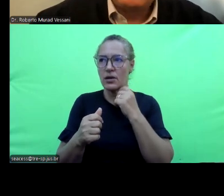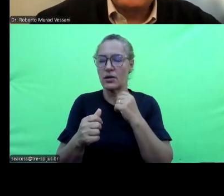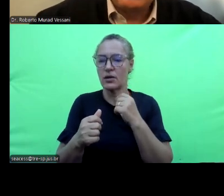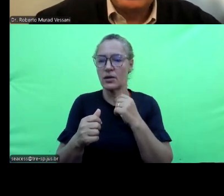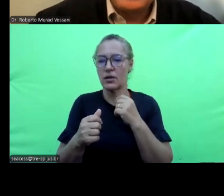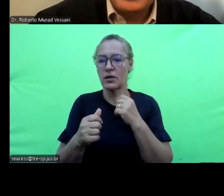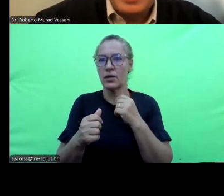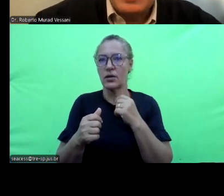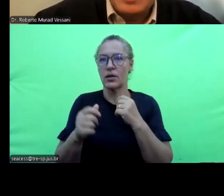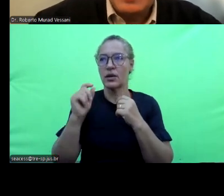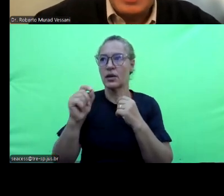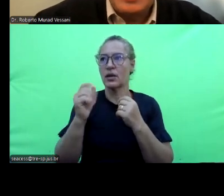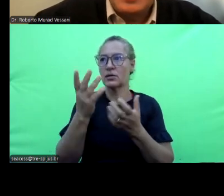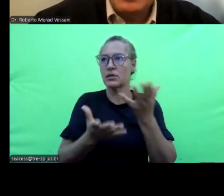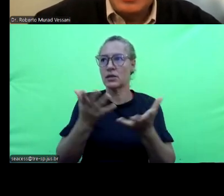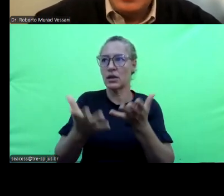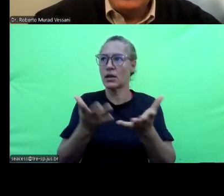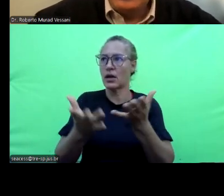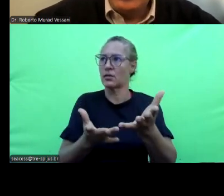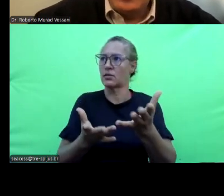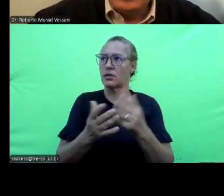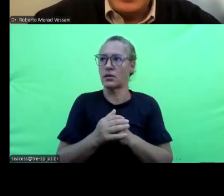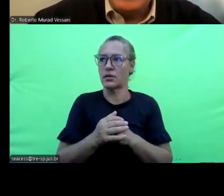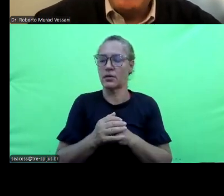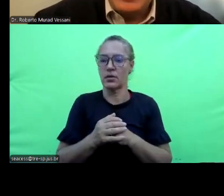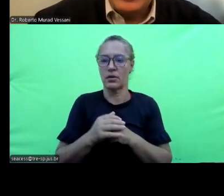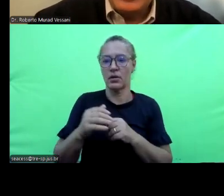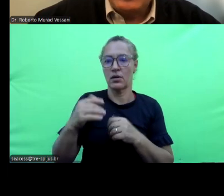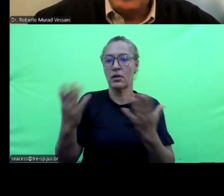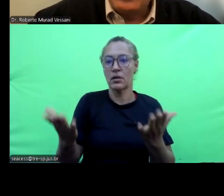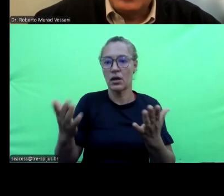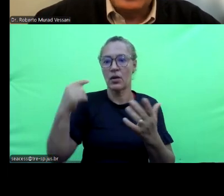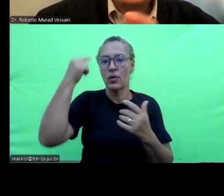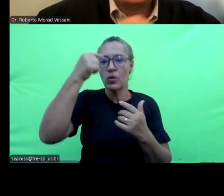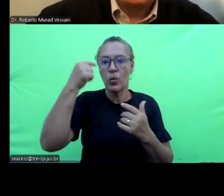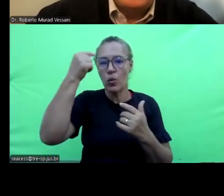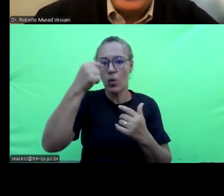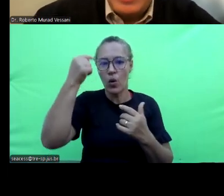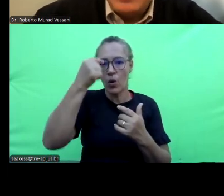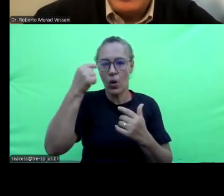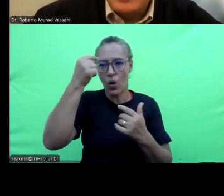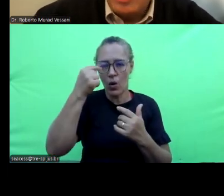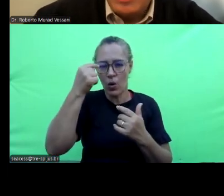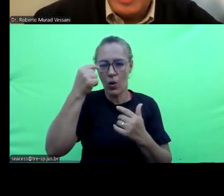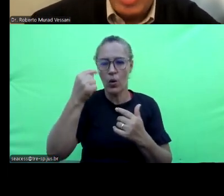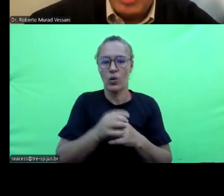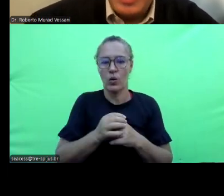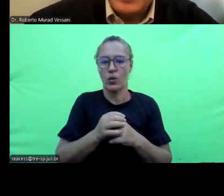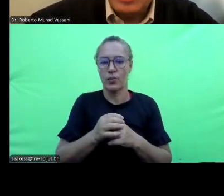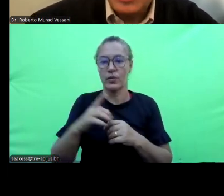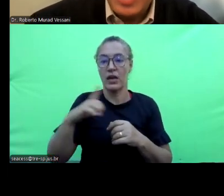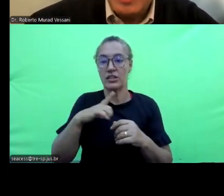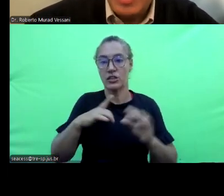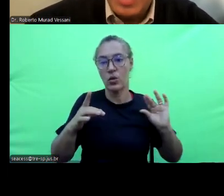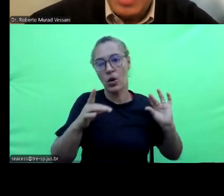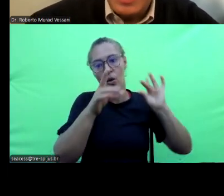um pouco do que se trata, né? Então, no globo ocular, né, a gente, na nossa anatomia, a gente tem que entender que o olho tem uma conexão